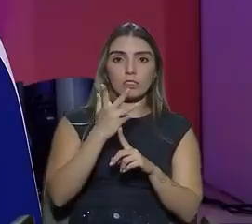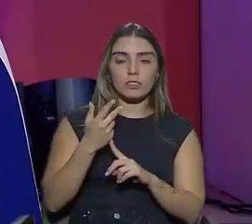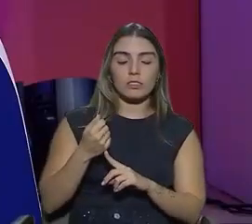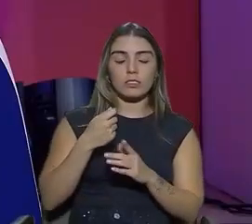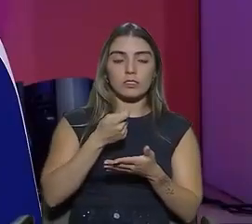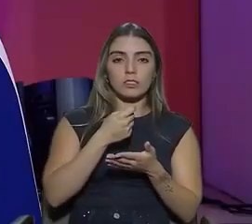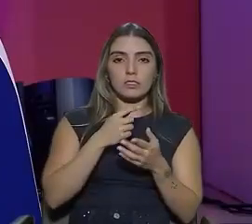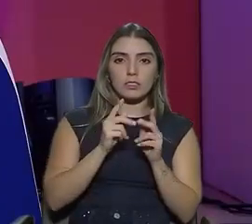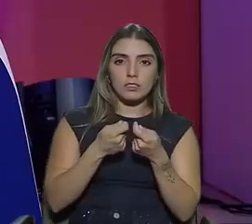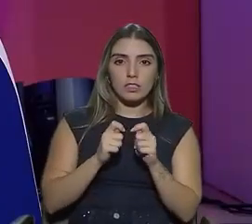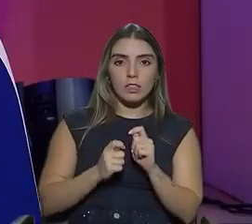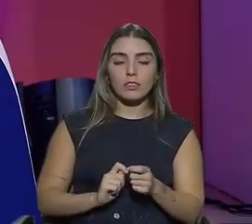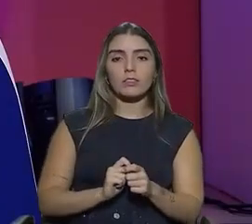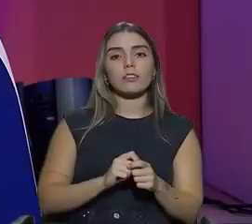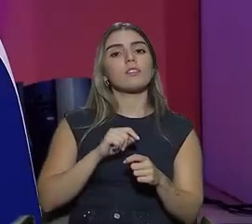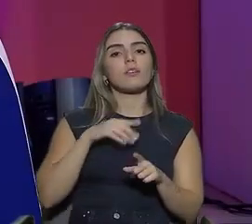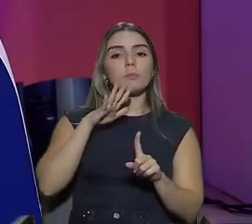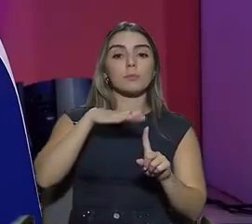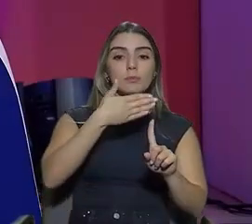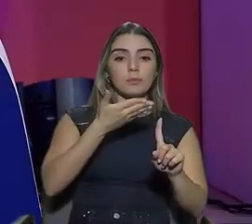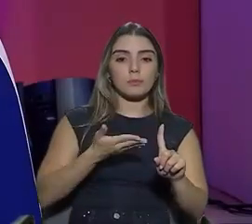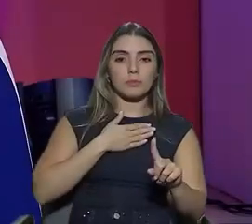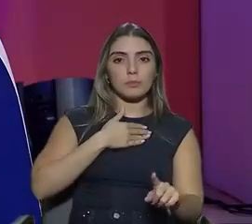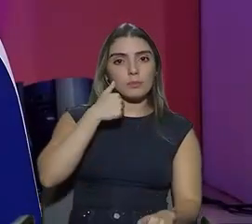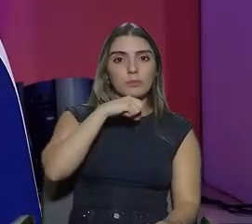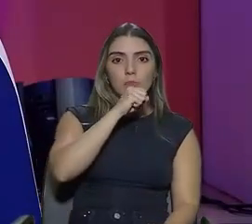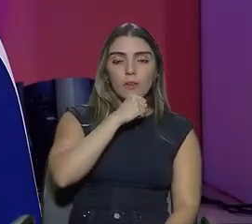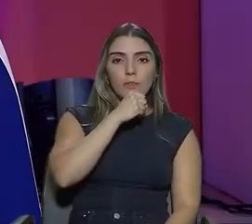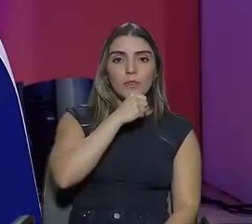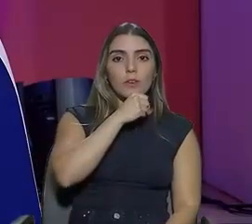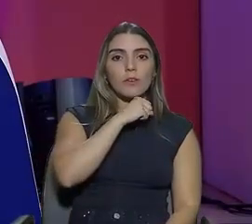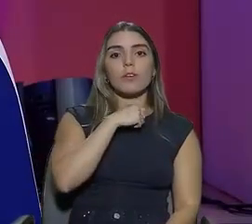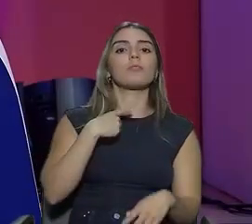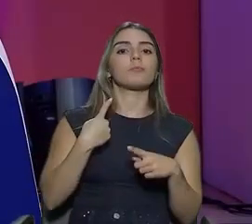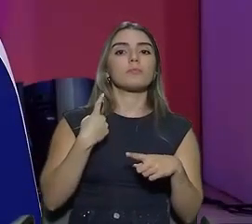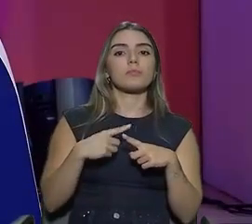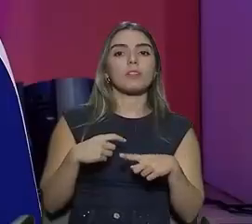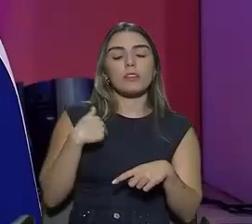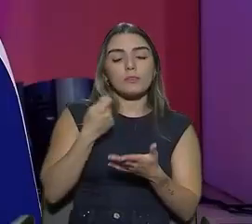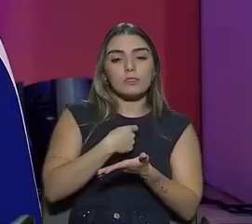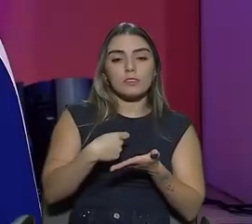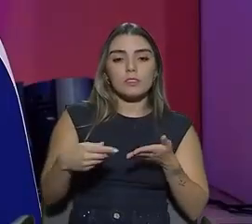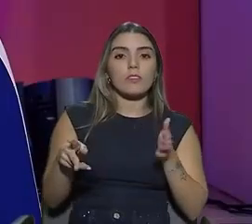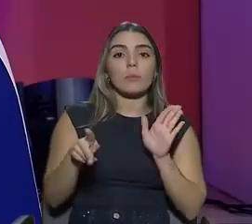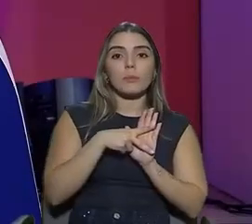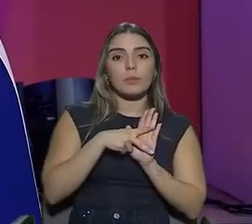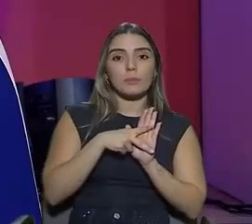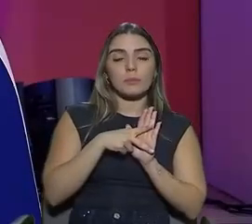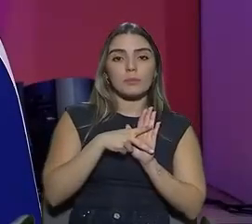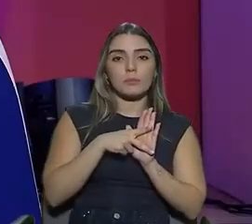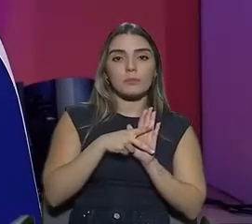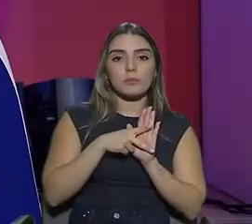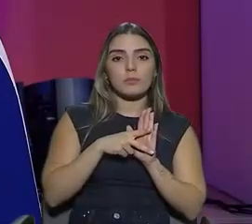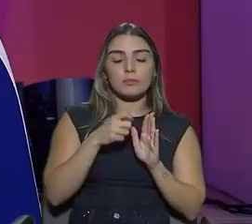da terra, né? Eu queria fazer algo com minhas próprias mãos, eu queria construir o meu primeiro livro com minhas próprias mãos, eu queria experimentar com